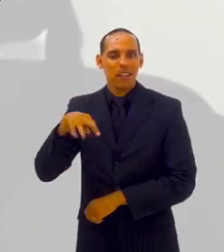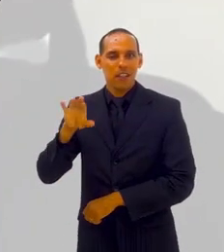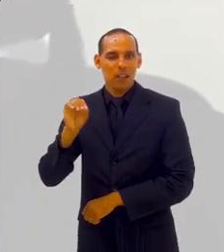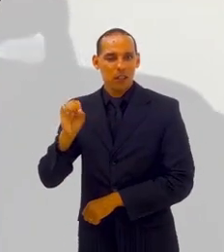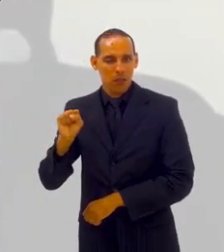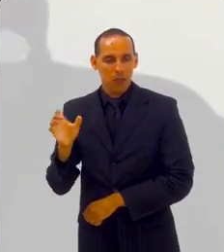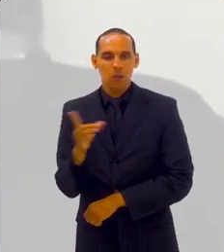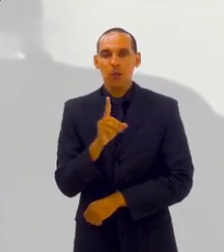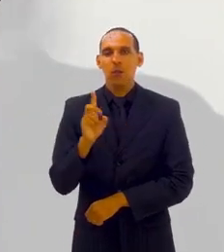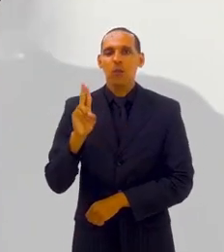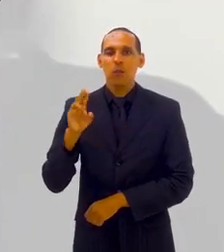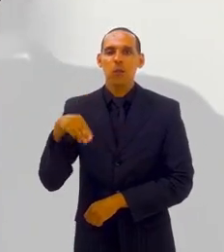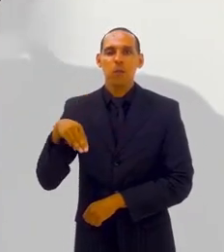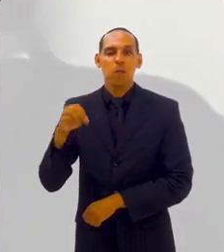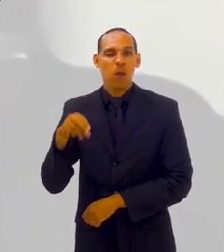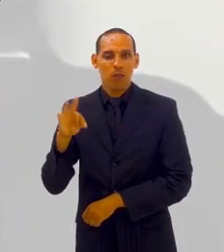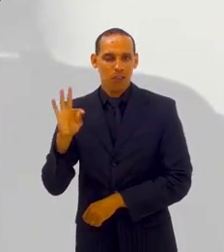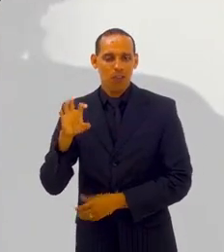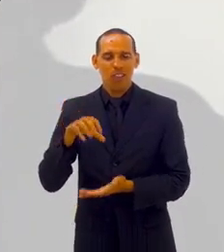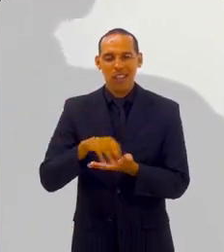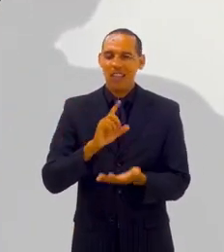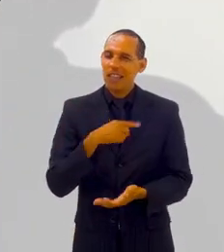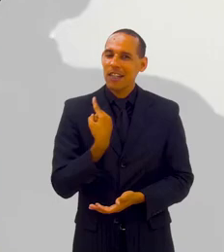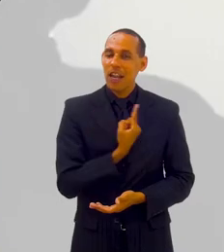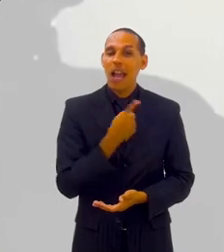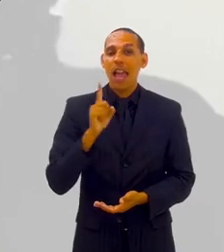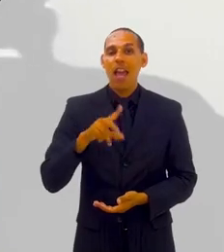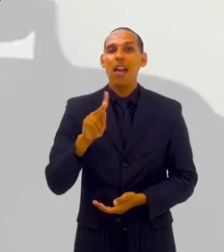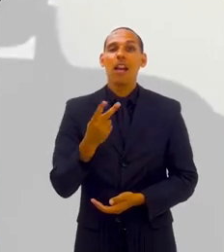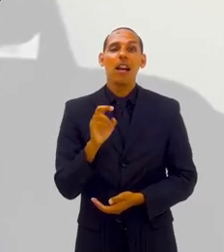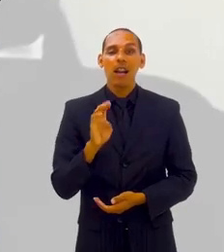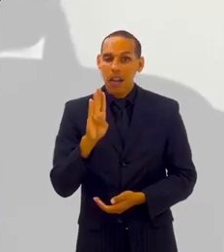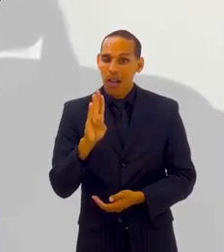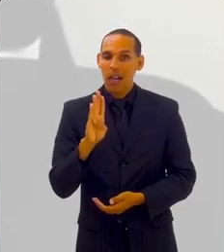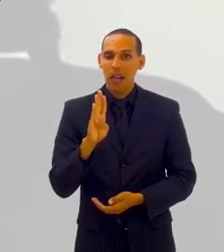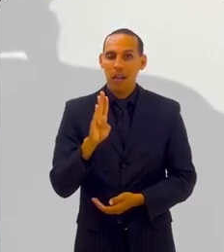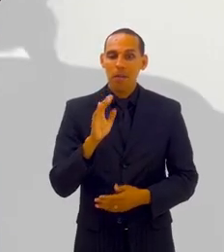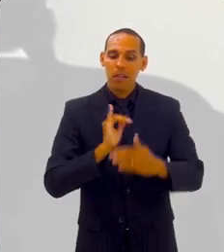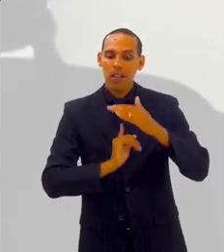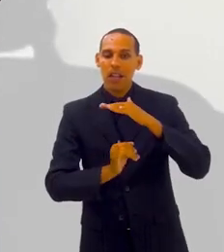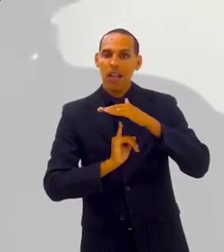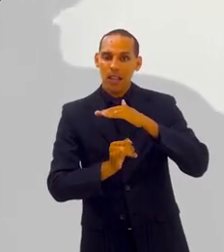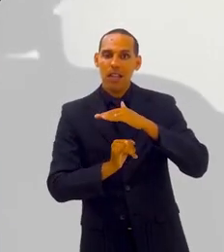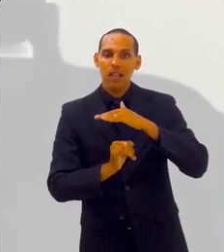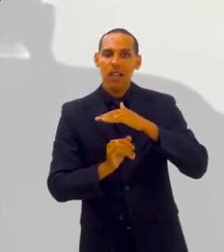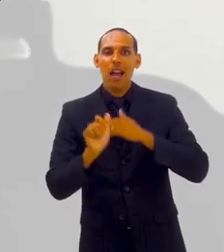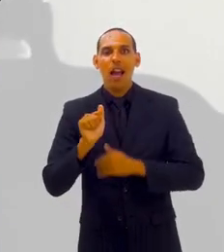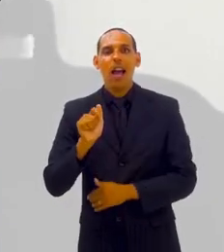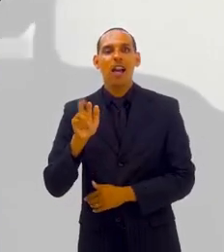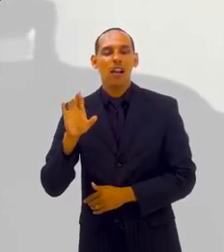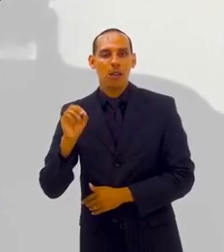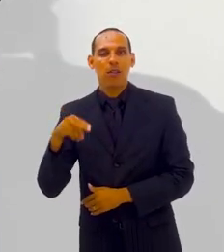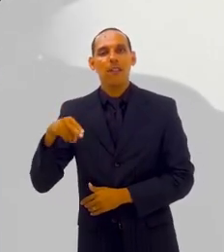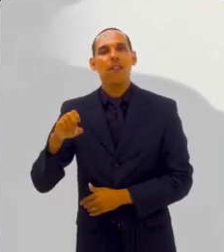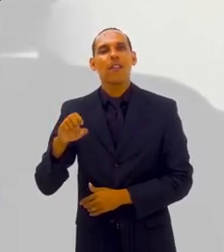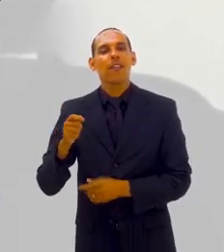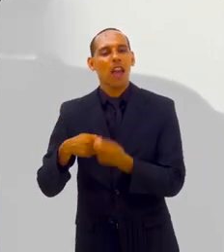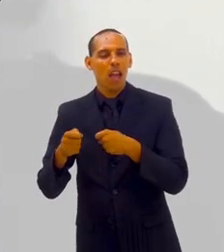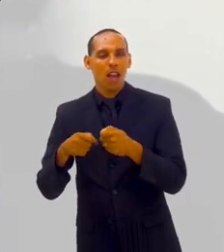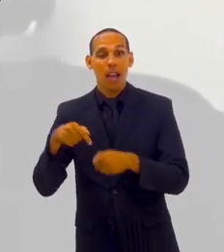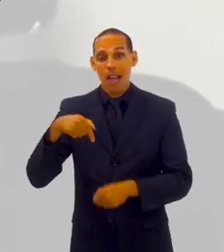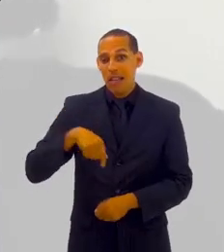sede um Hub de startups do Agronegócios para você ter uma ideia no Brasil tem Mili duas